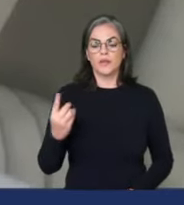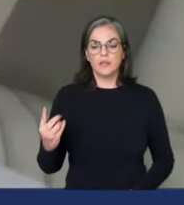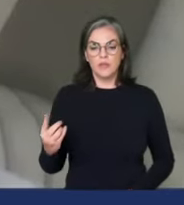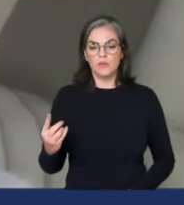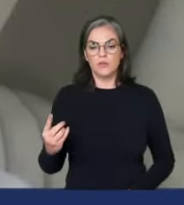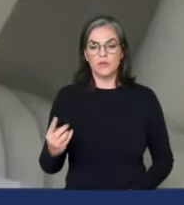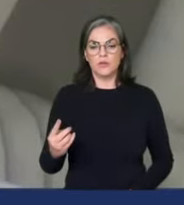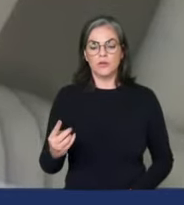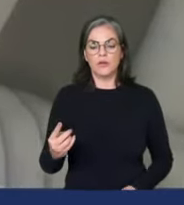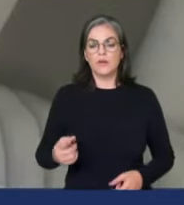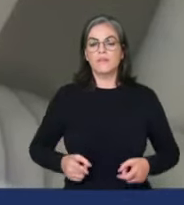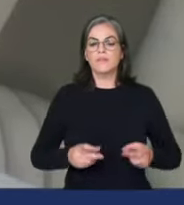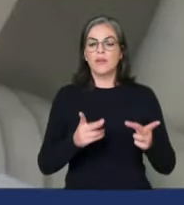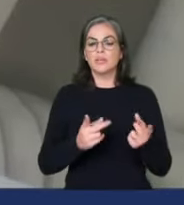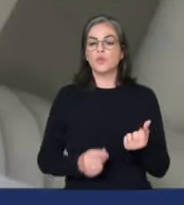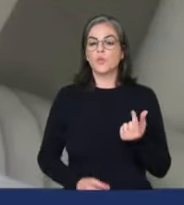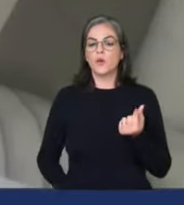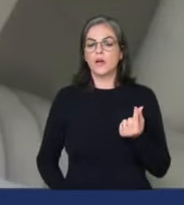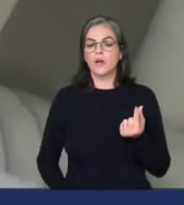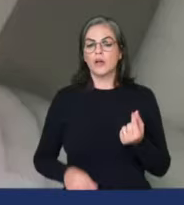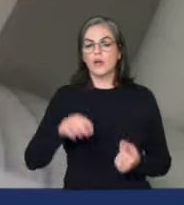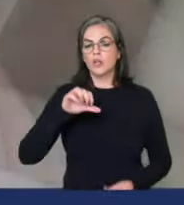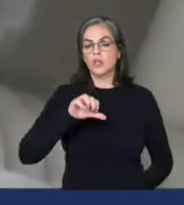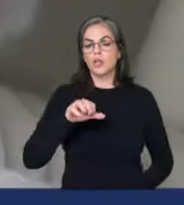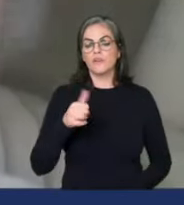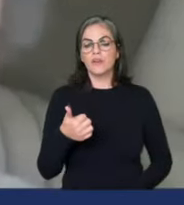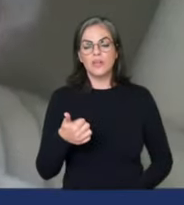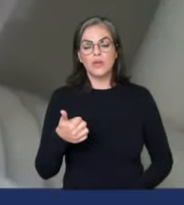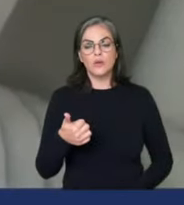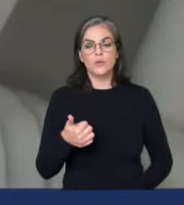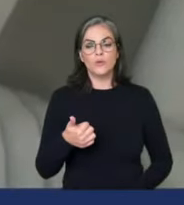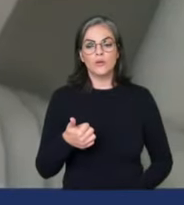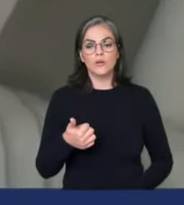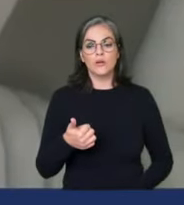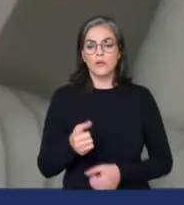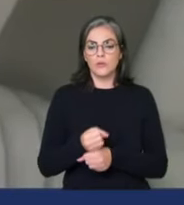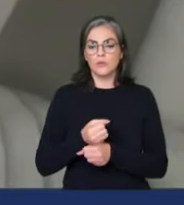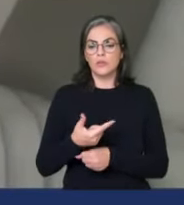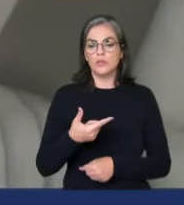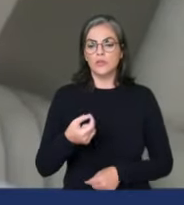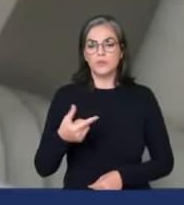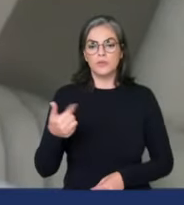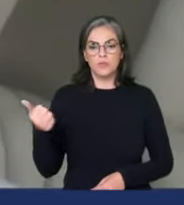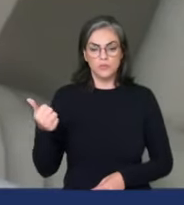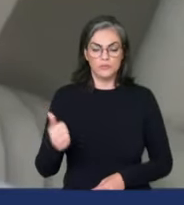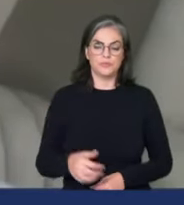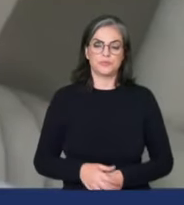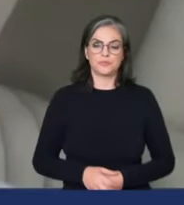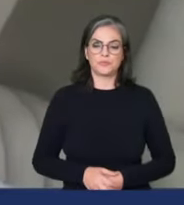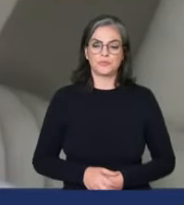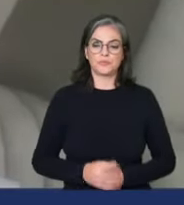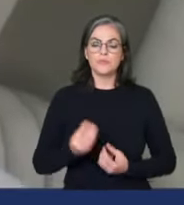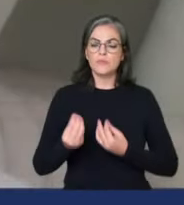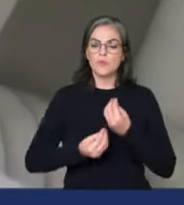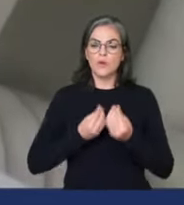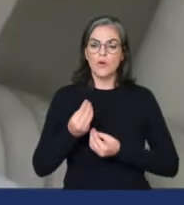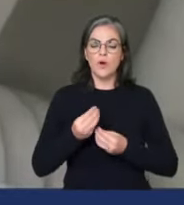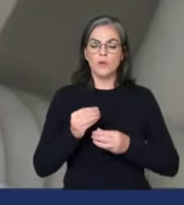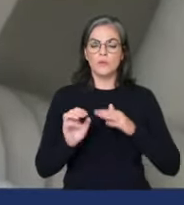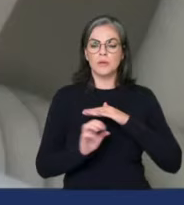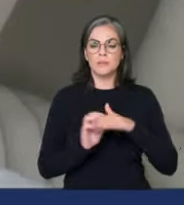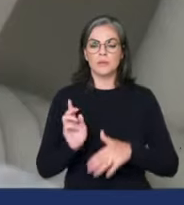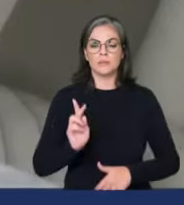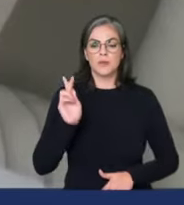Por quanto que vende? Por 91. Isso dados de 2021. Como é que a Petrobras produz